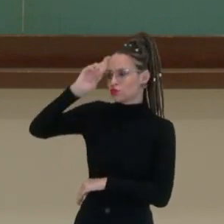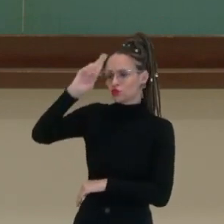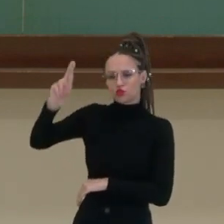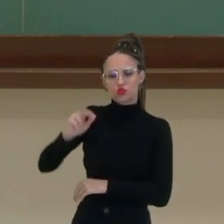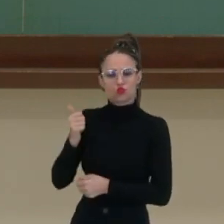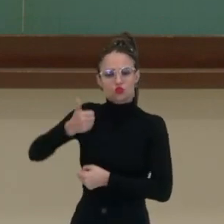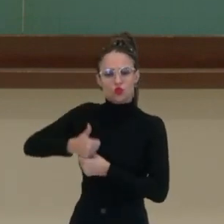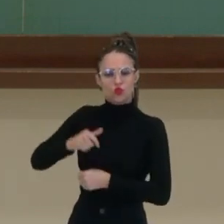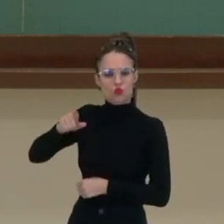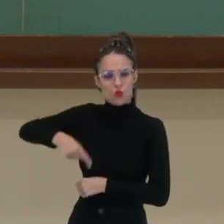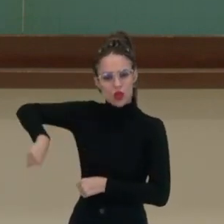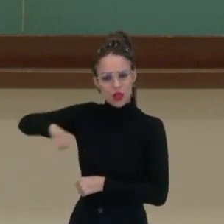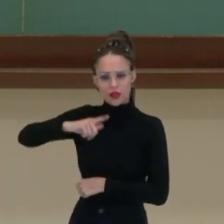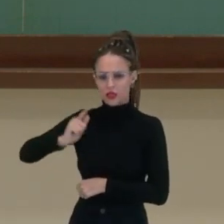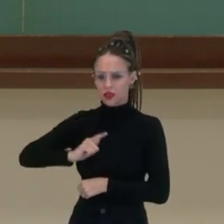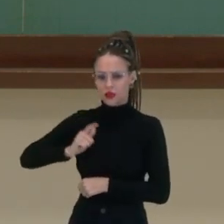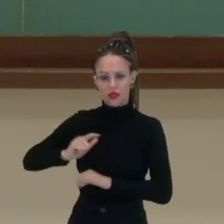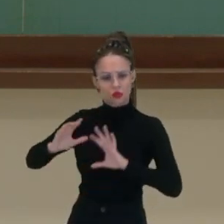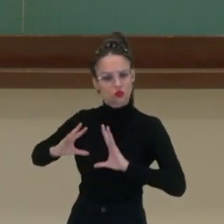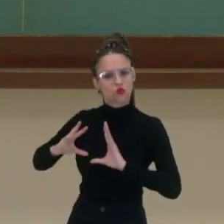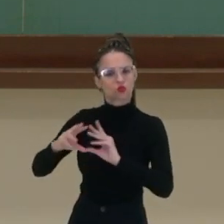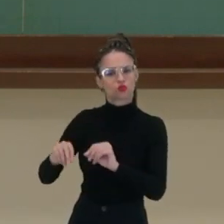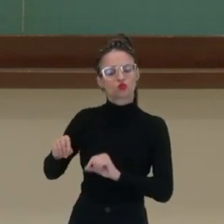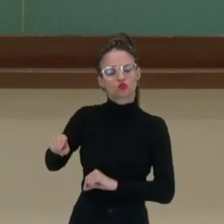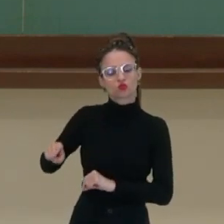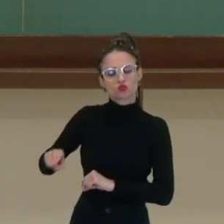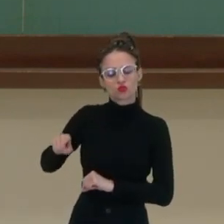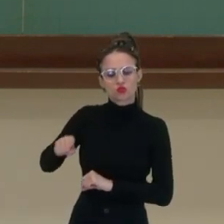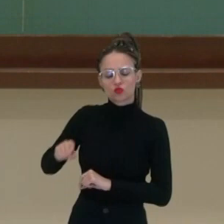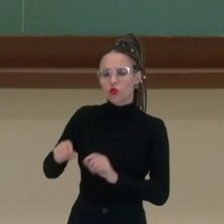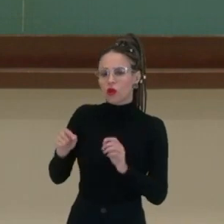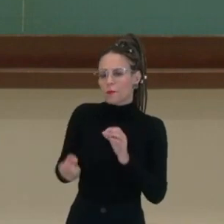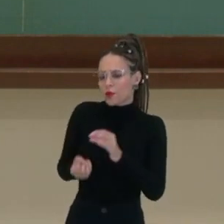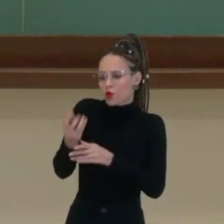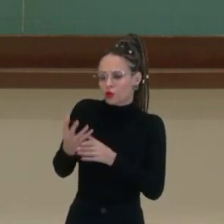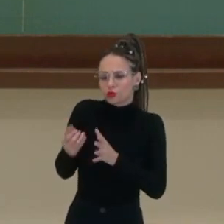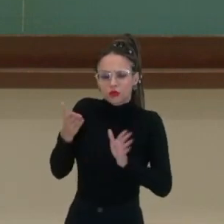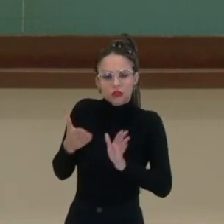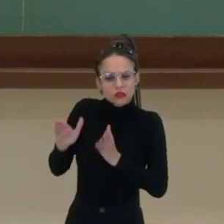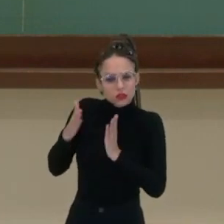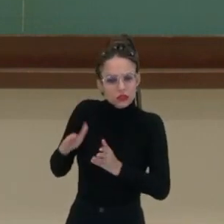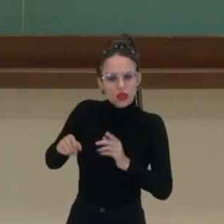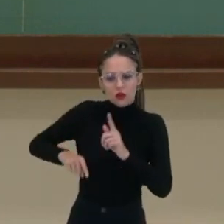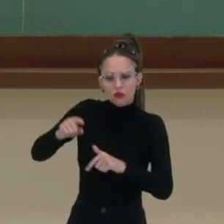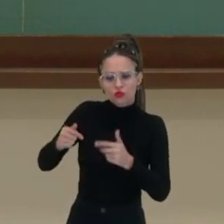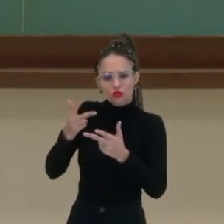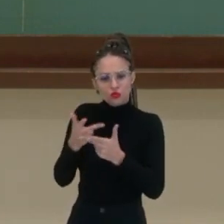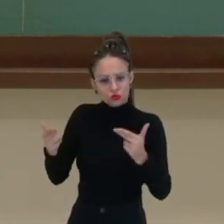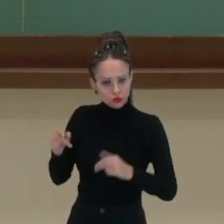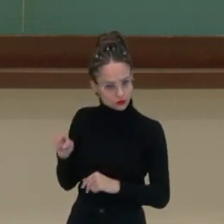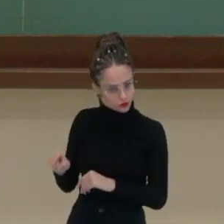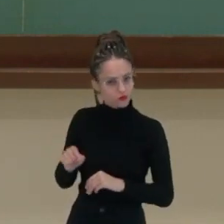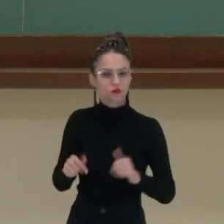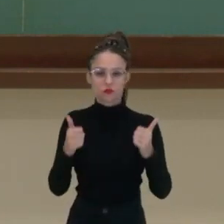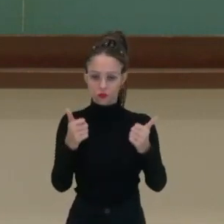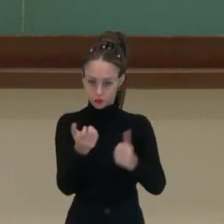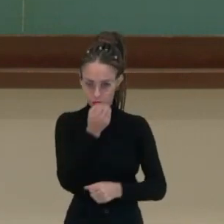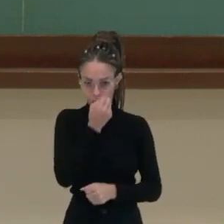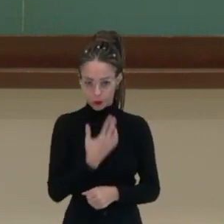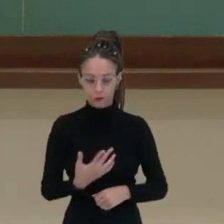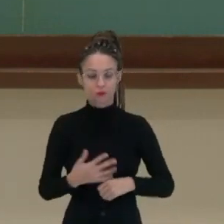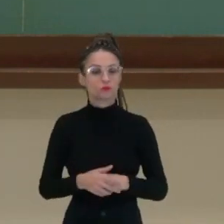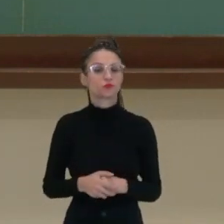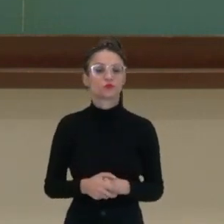produção e ele detém toda a produção daquele artefato, tá bom?